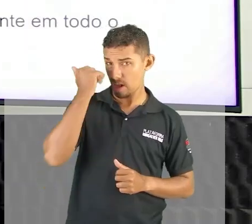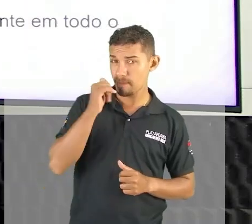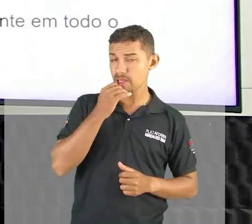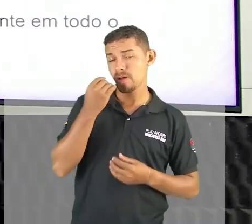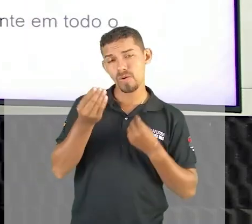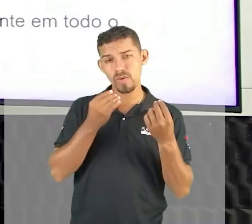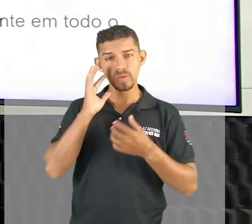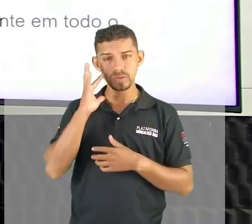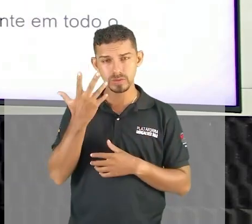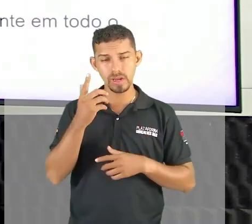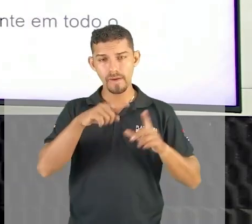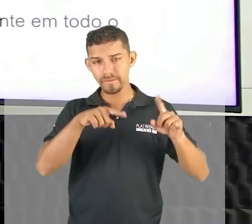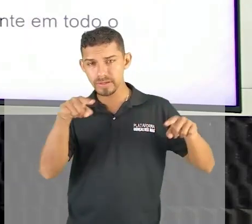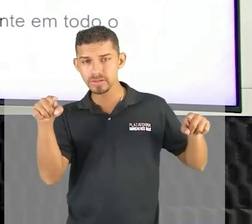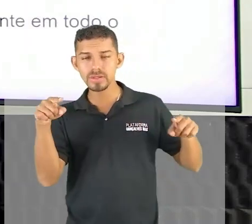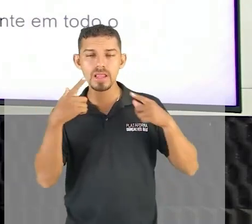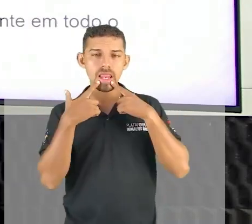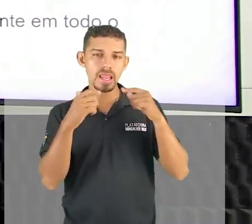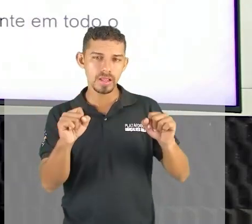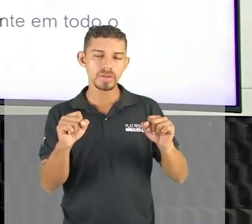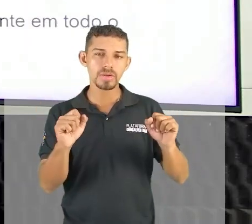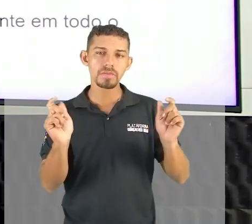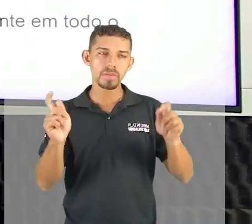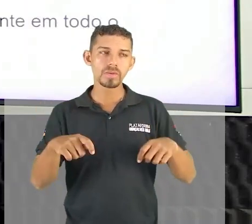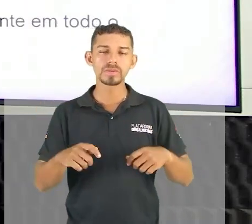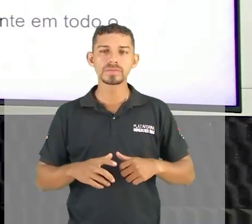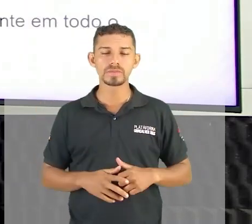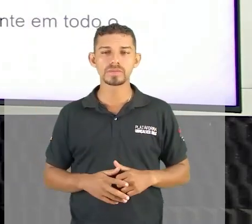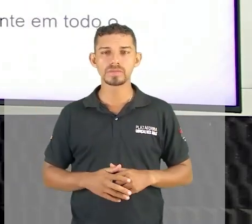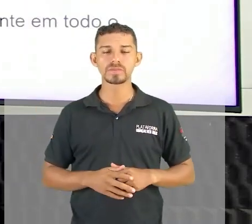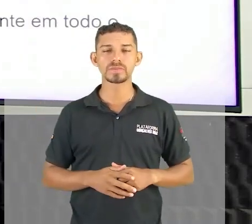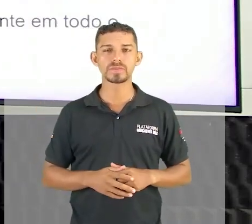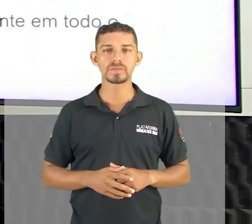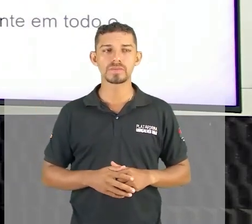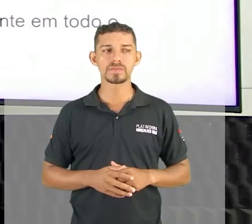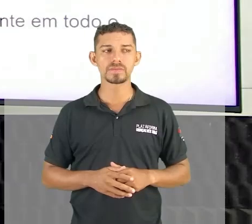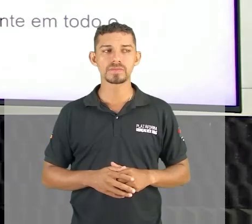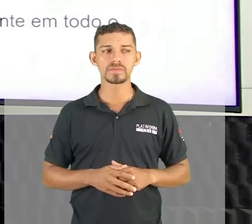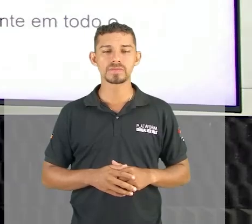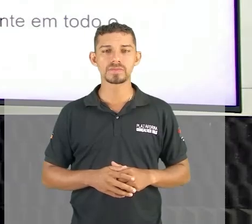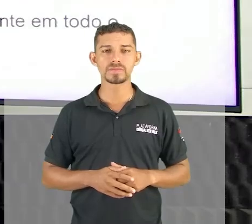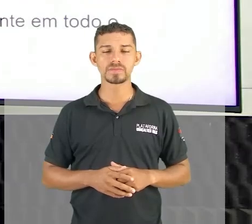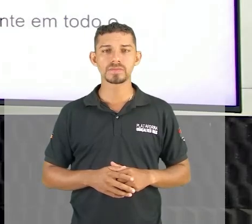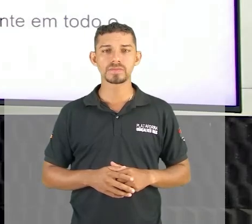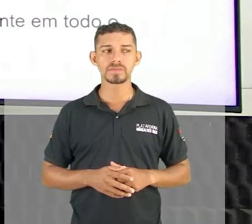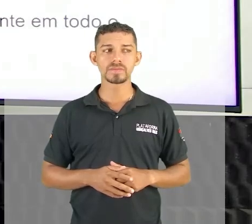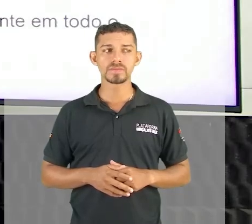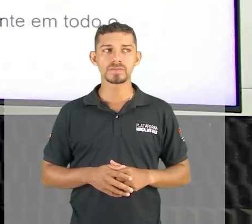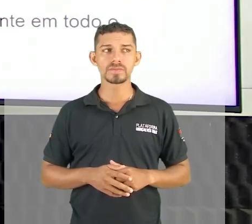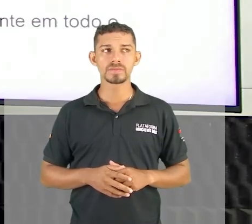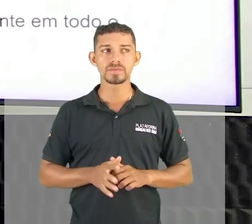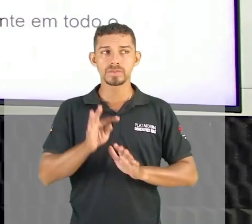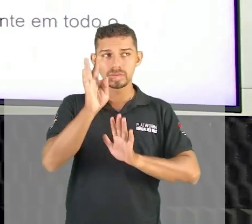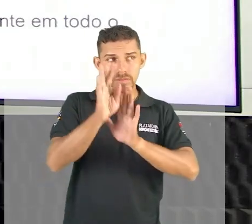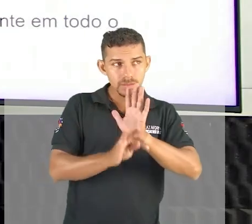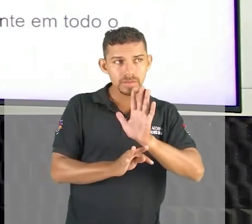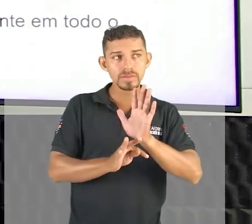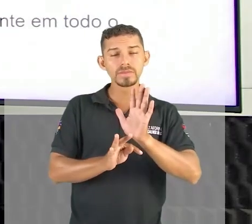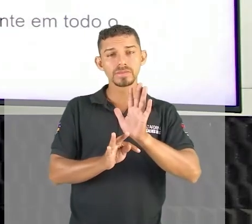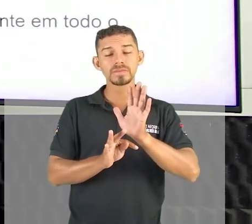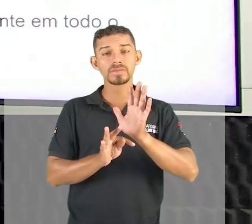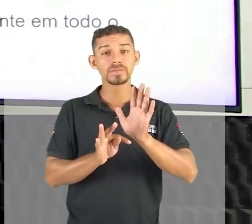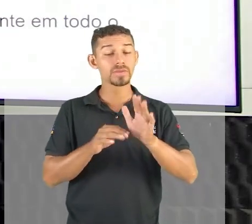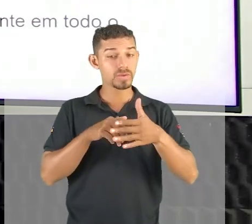como uma abordagem de variação linguística a gente pode eh verificar isso no texto ao abordar a temática do